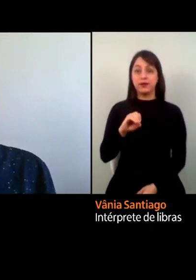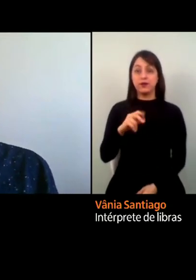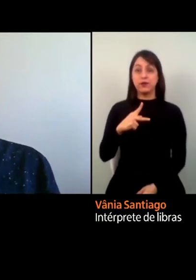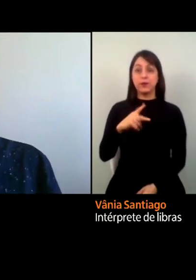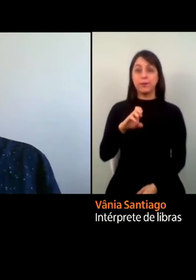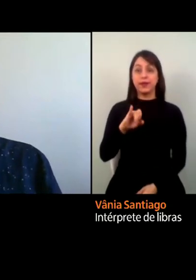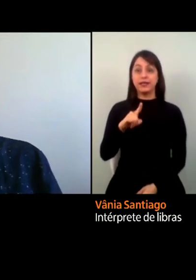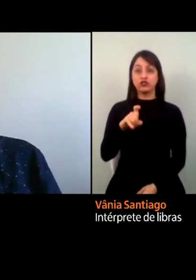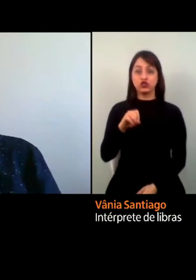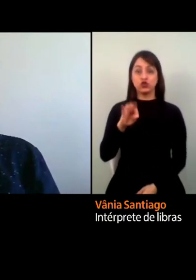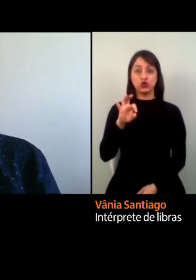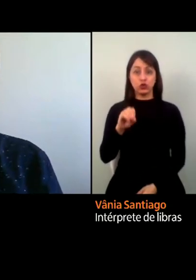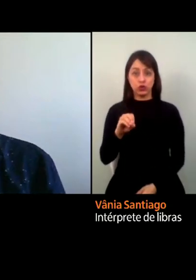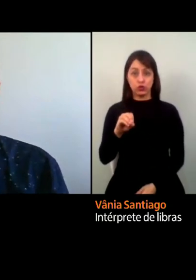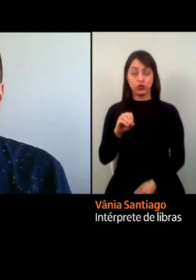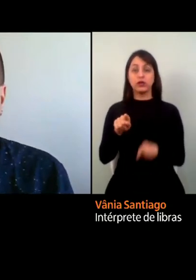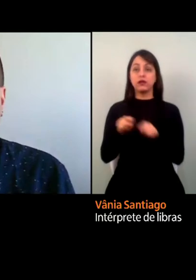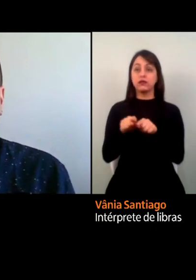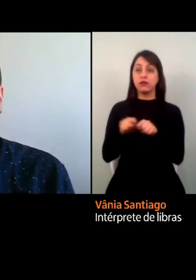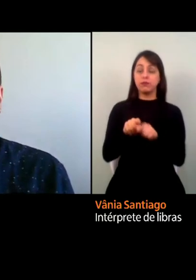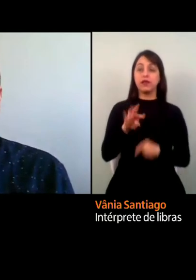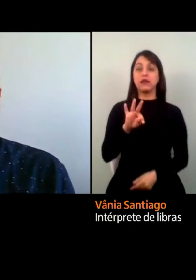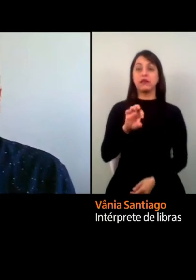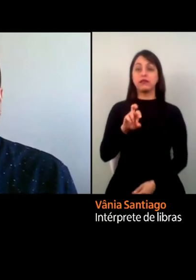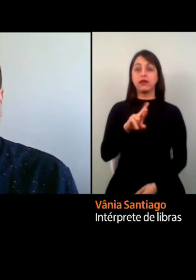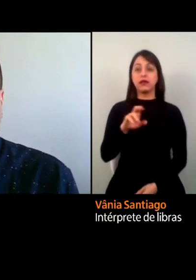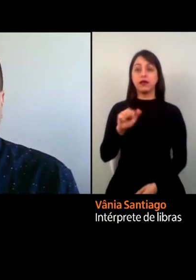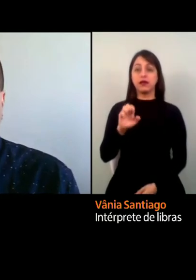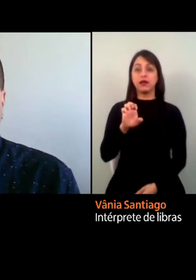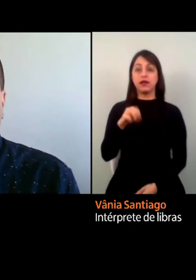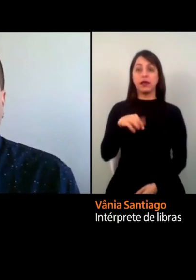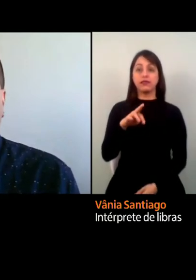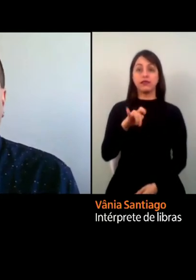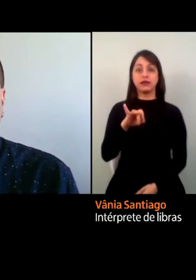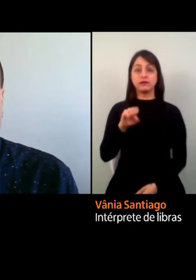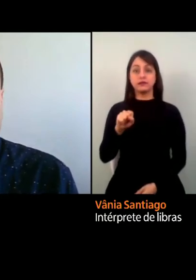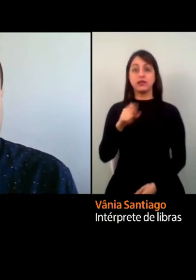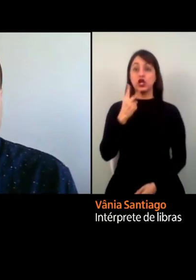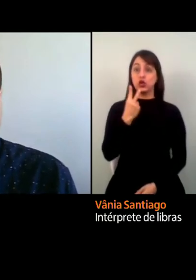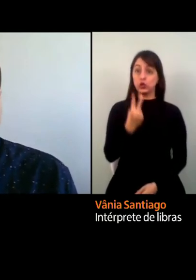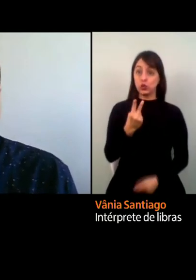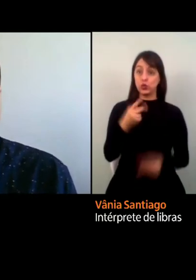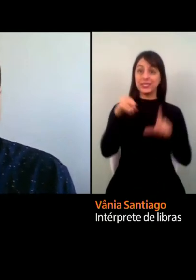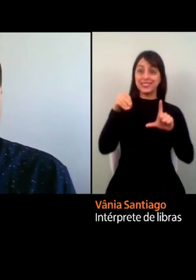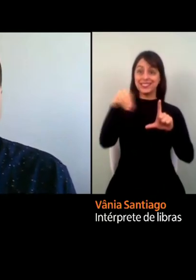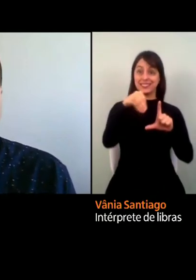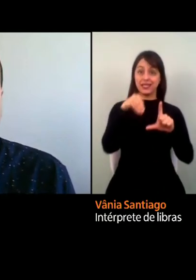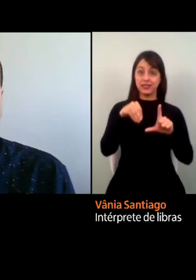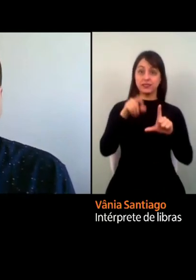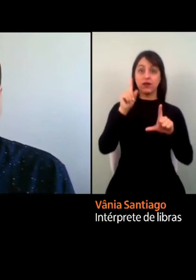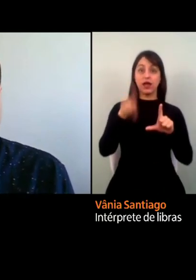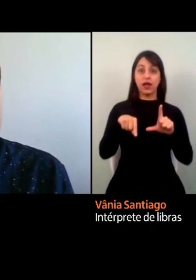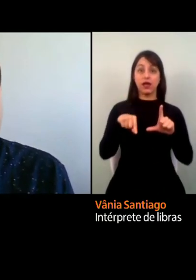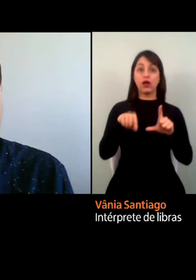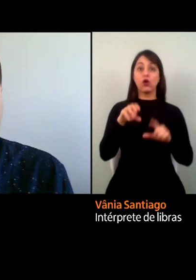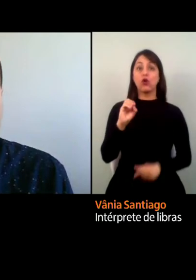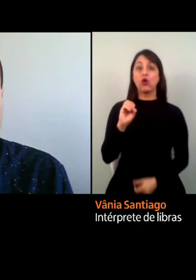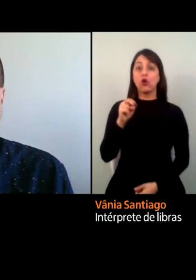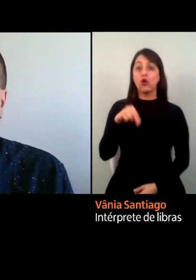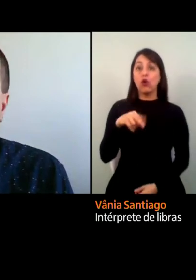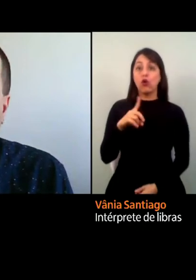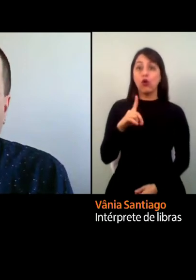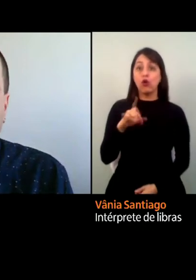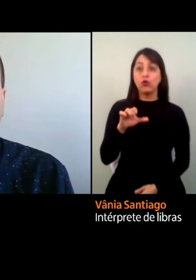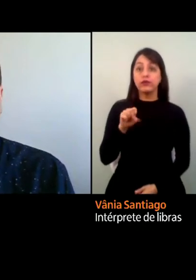E aqui, duas videoinstalações, uma de Kátia Maciel, Ondas, Um Dia de Nuvens